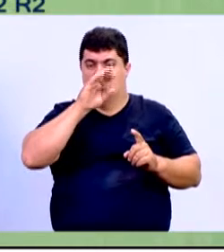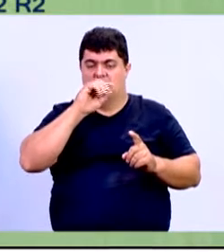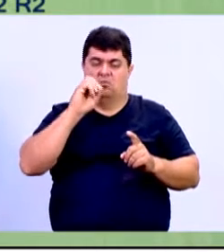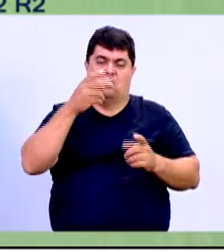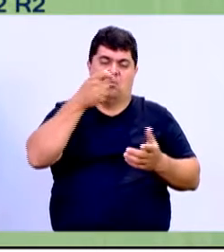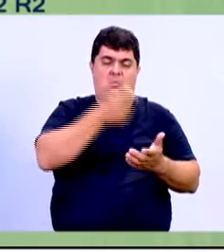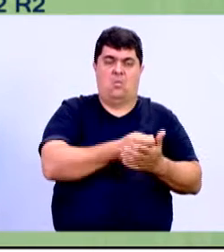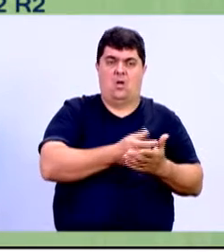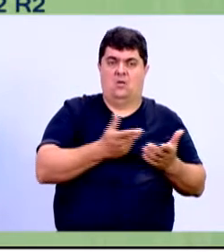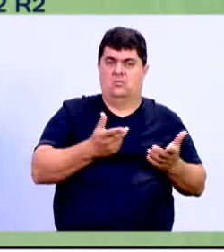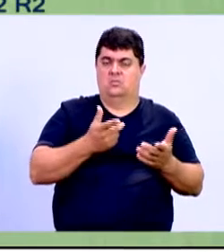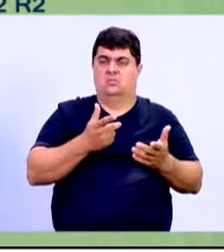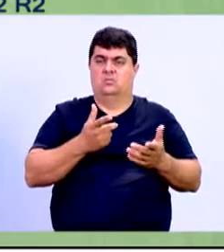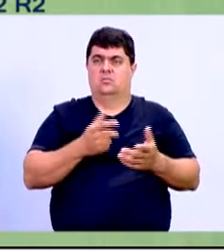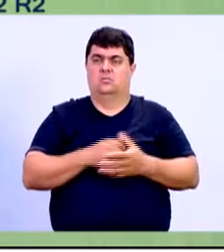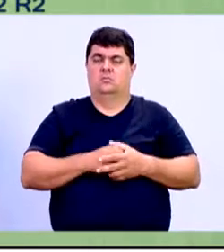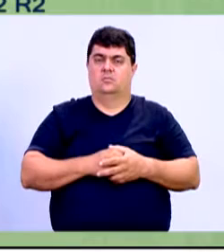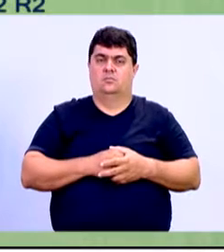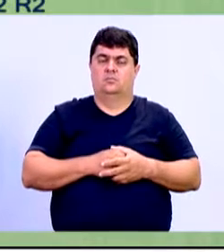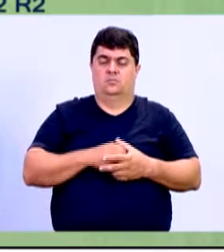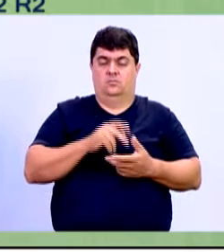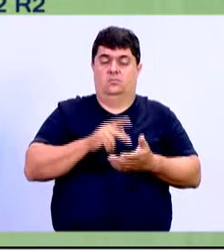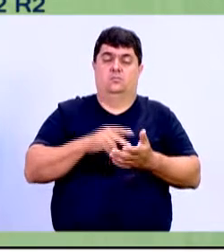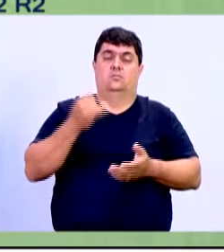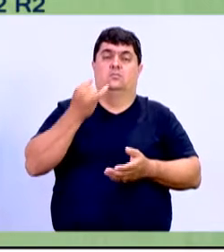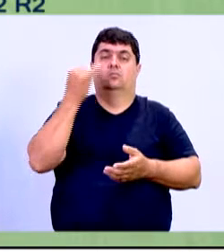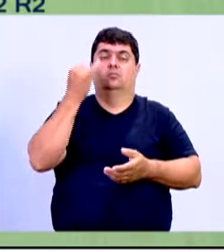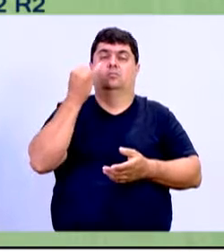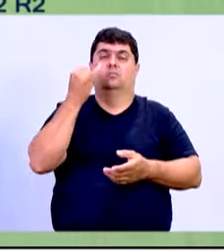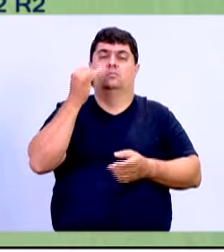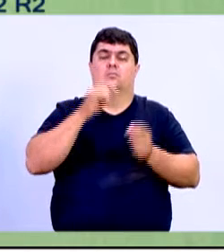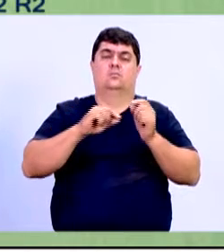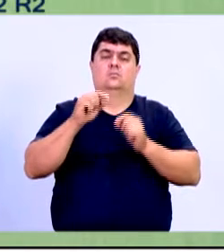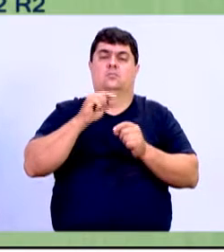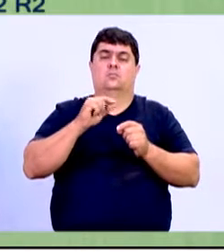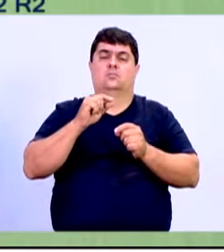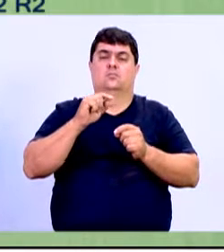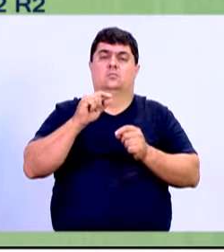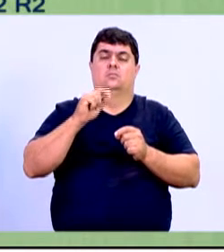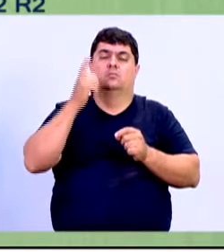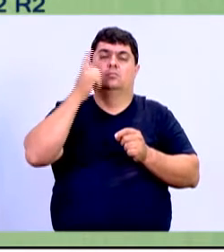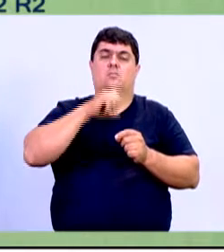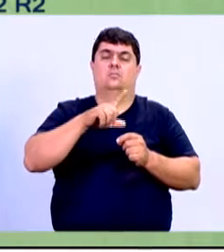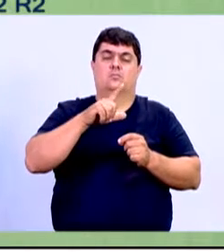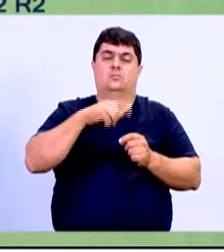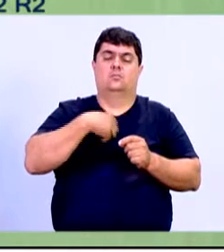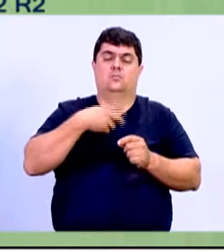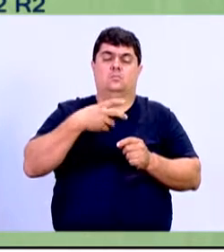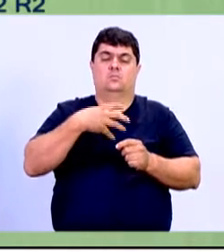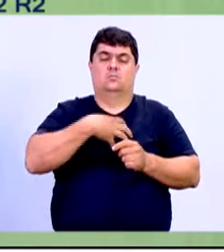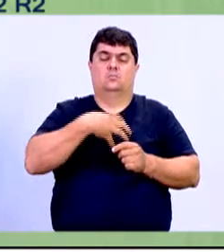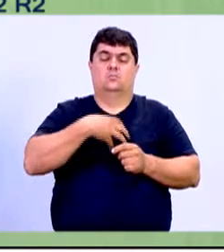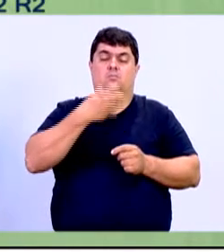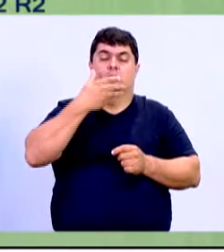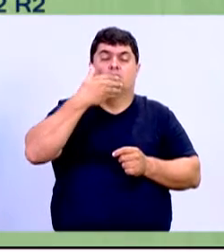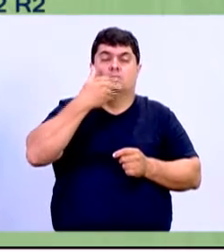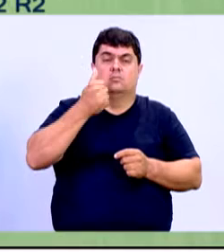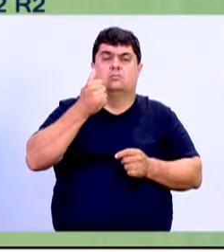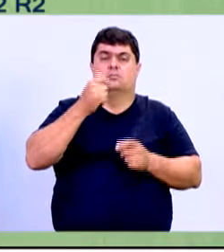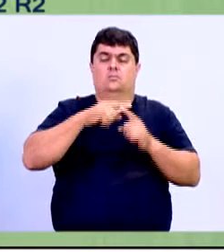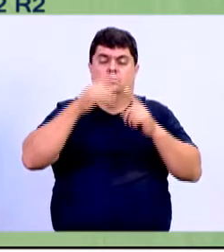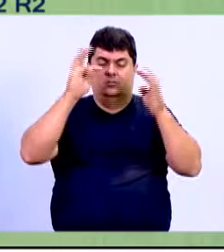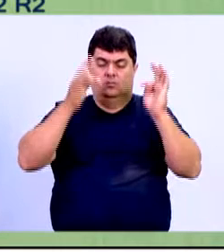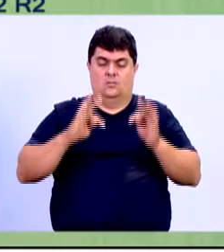ou software proprietário. Na realidade, o tribunal utiliza, né, o que ele acha mais conveniente como